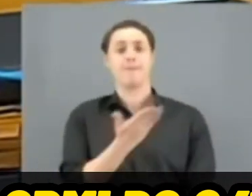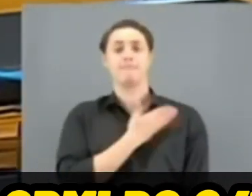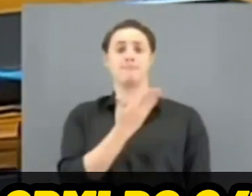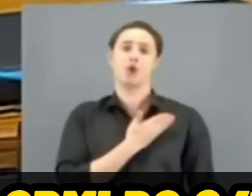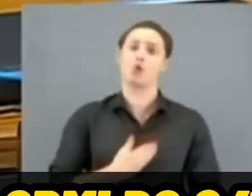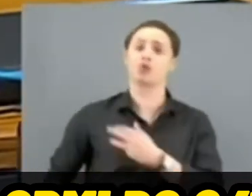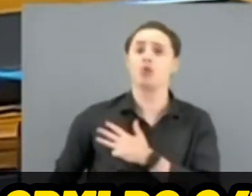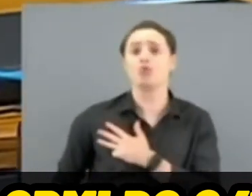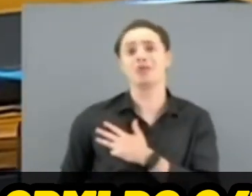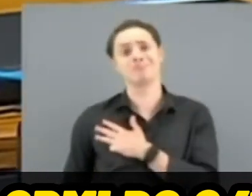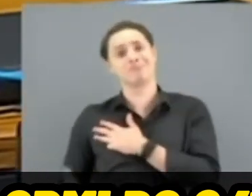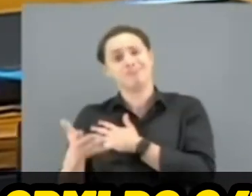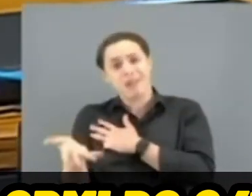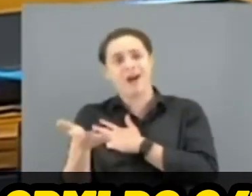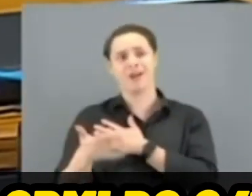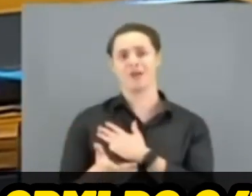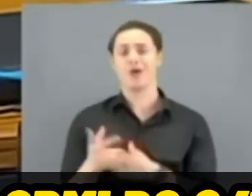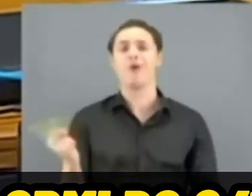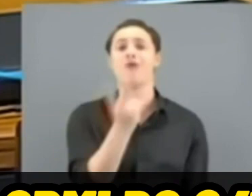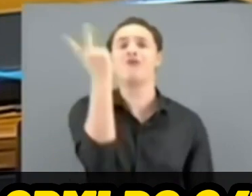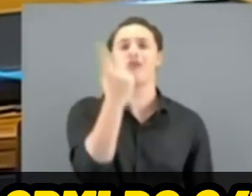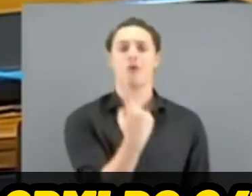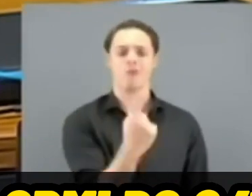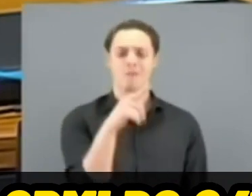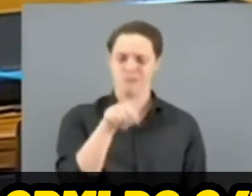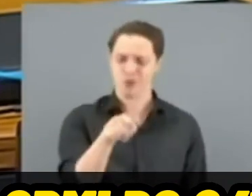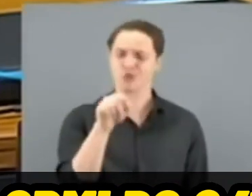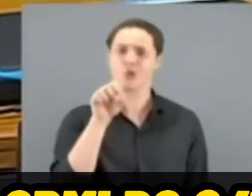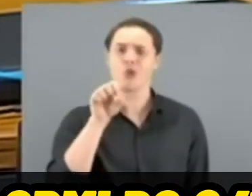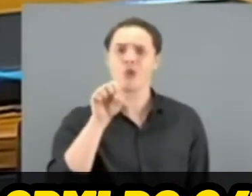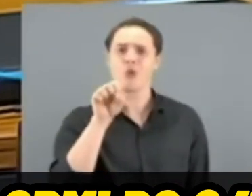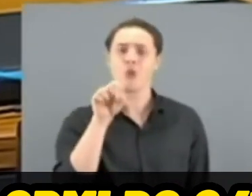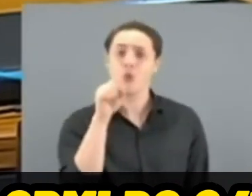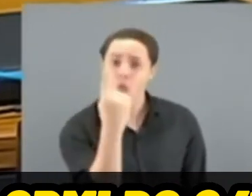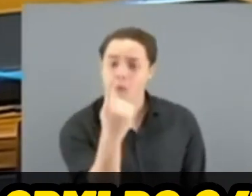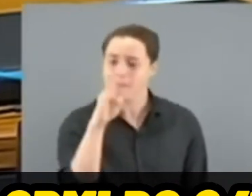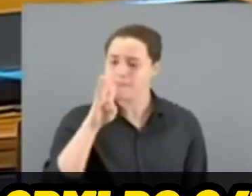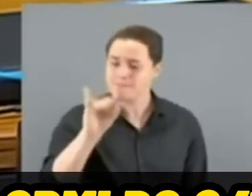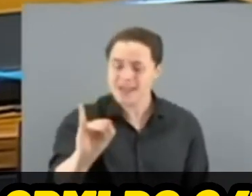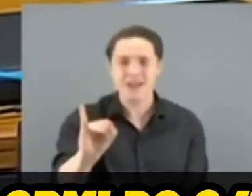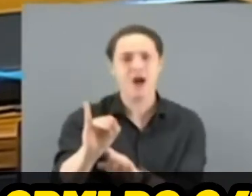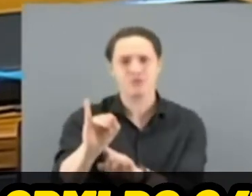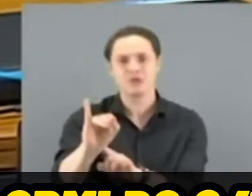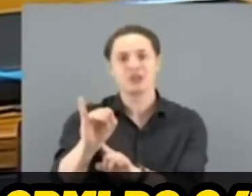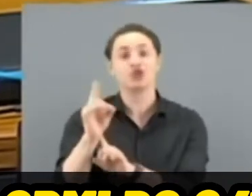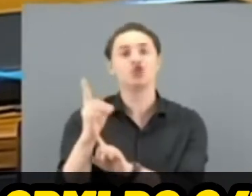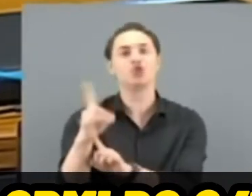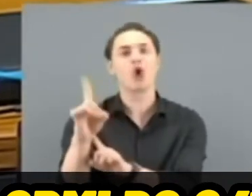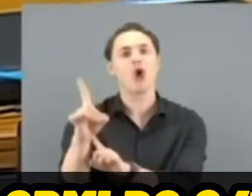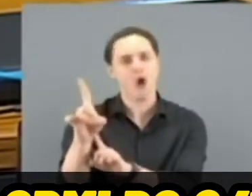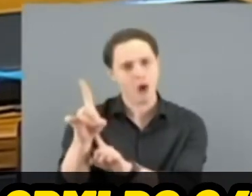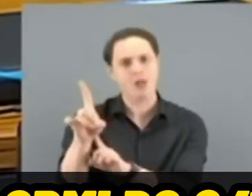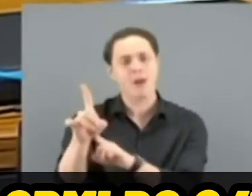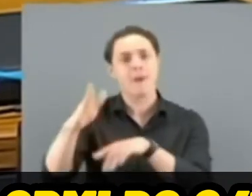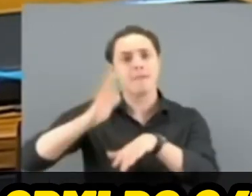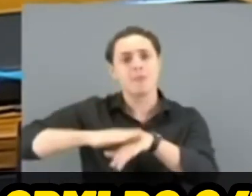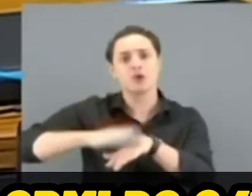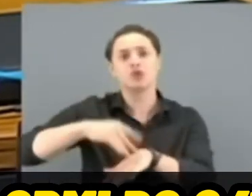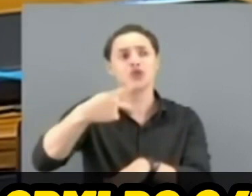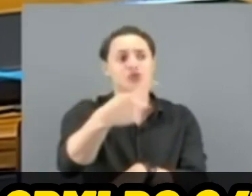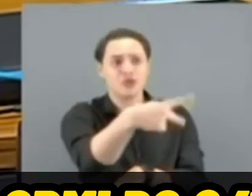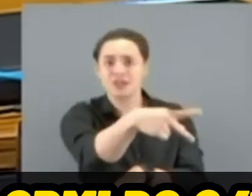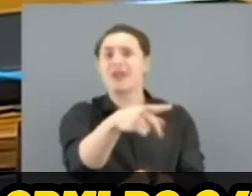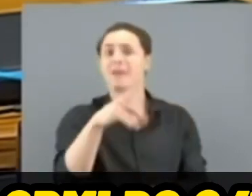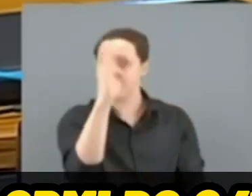do Lula. Qual foi o valor da obra? 1,1 bilhão de dólares do seu dinheiro pagador